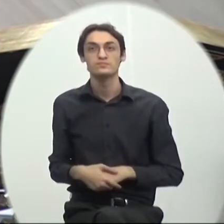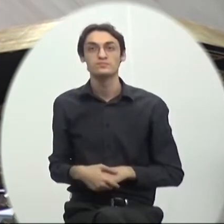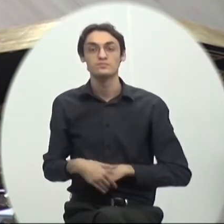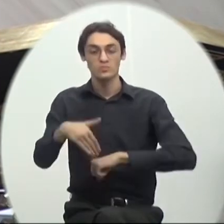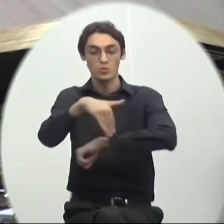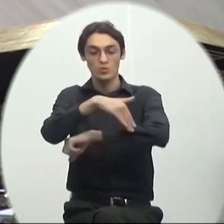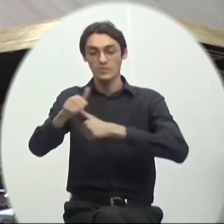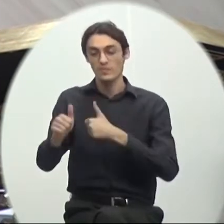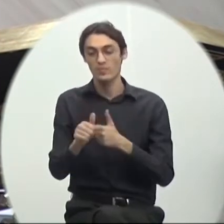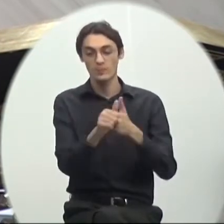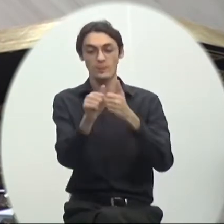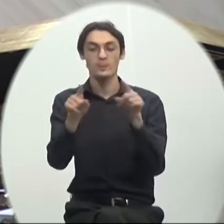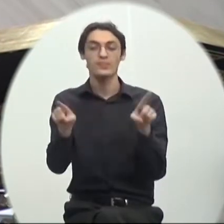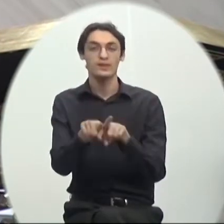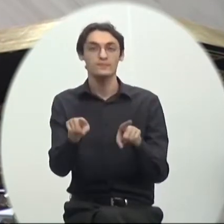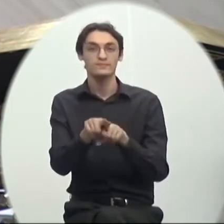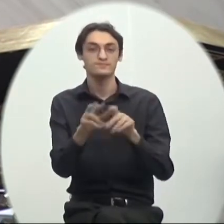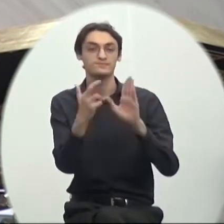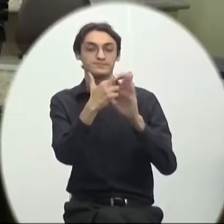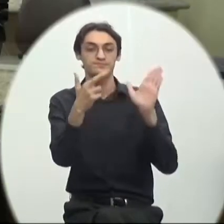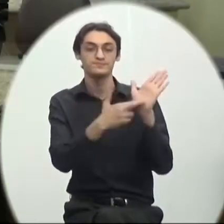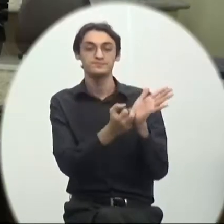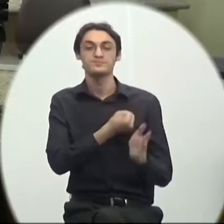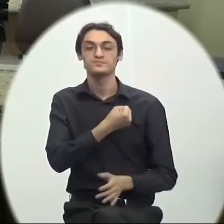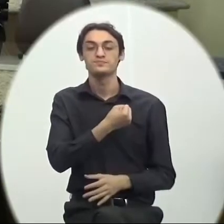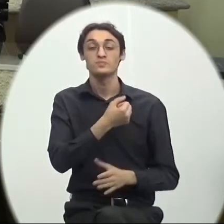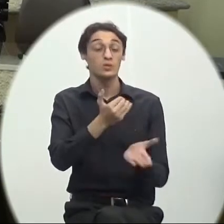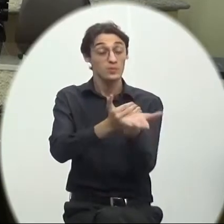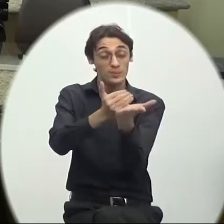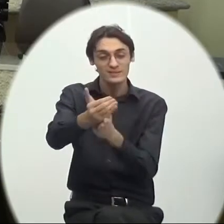adjacentes. O requerimento está em discussão.